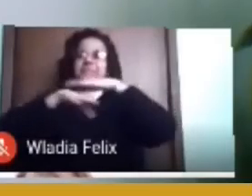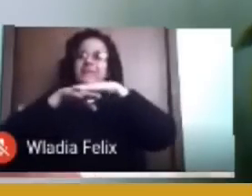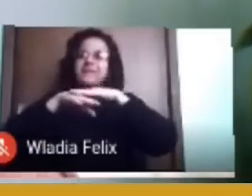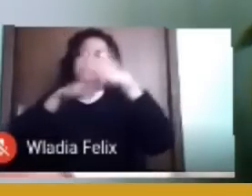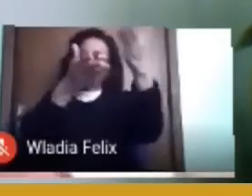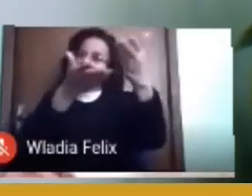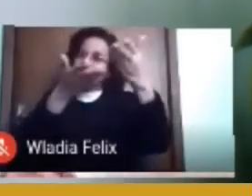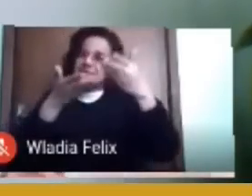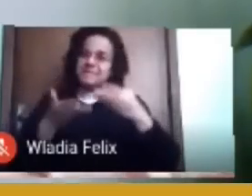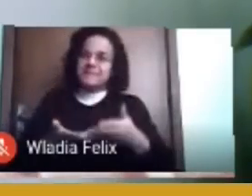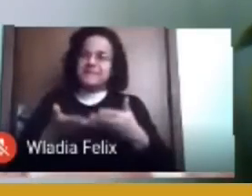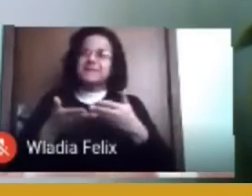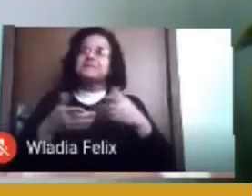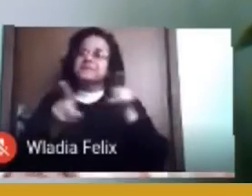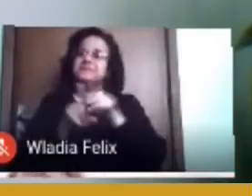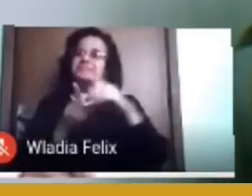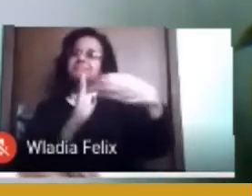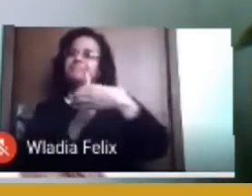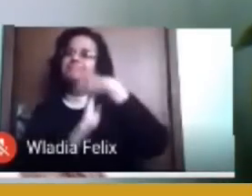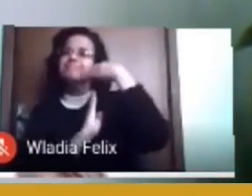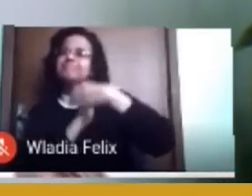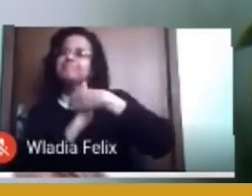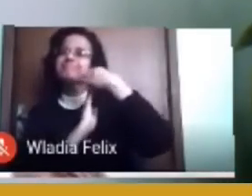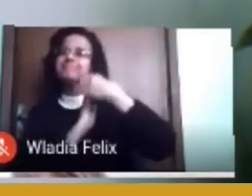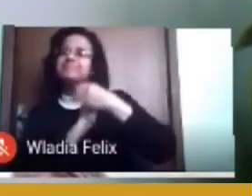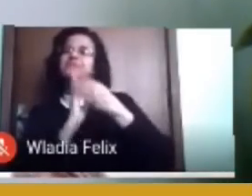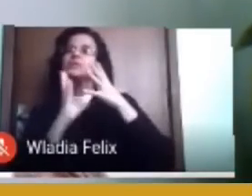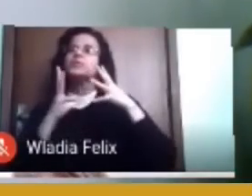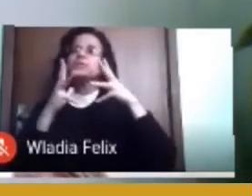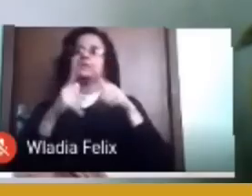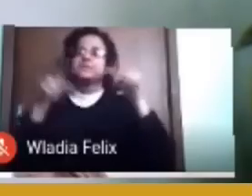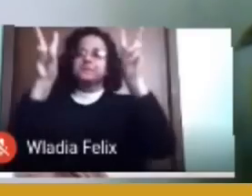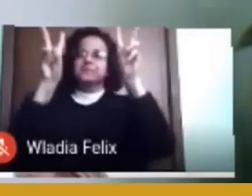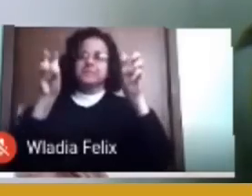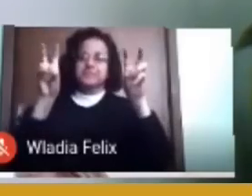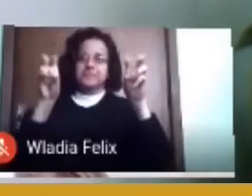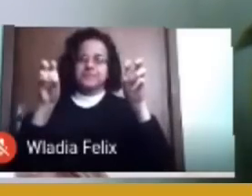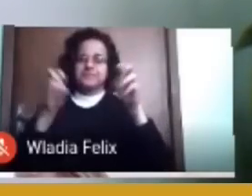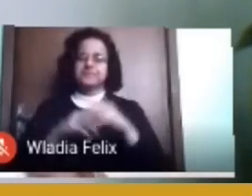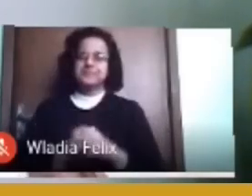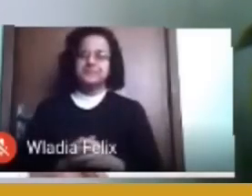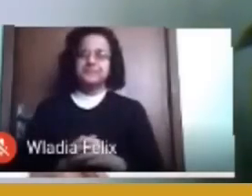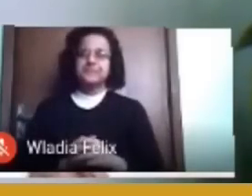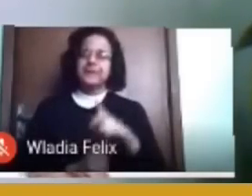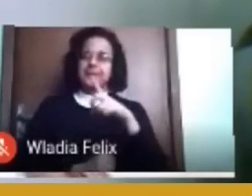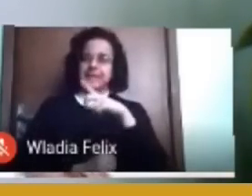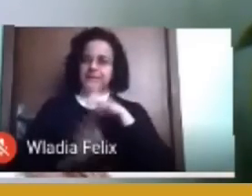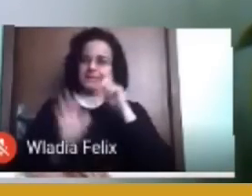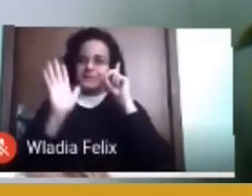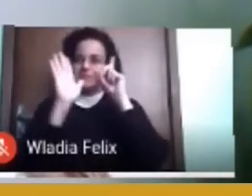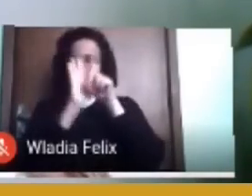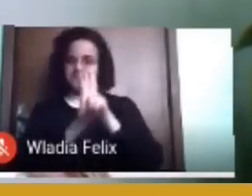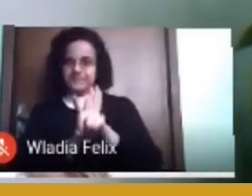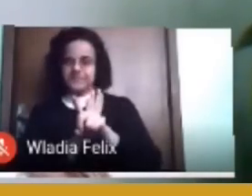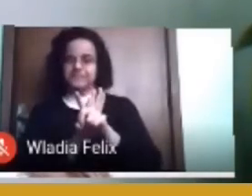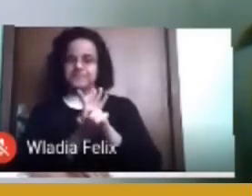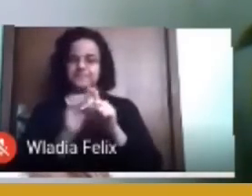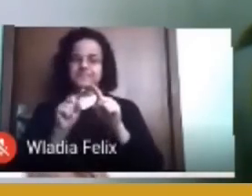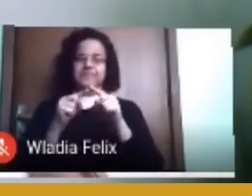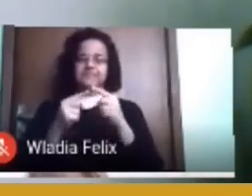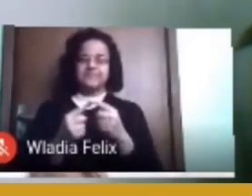Obrigada, professora. Para finalizar, Márcio, porque, nossa, estamos encantados, né? Está gostoso demais